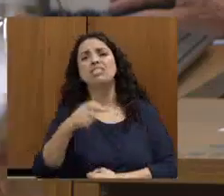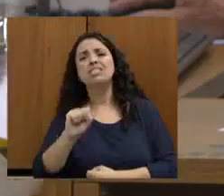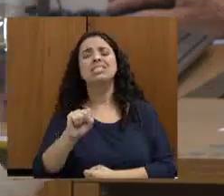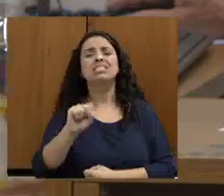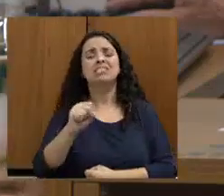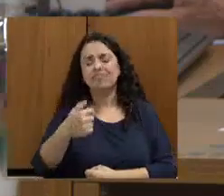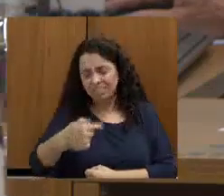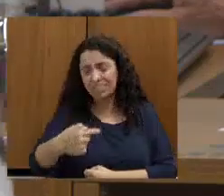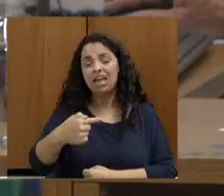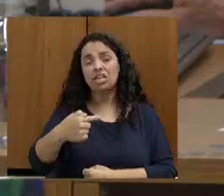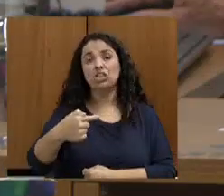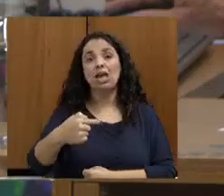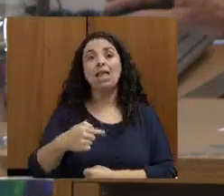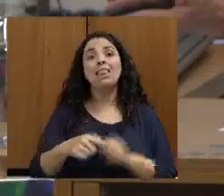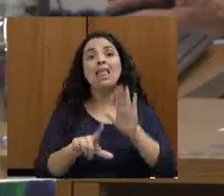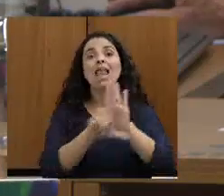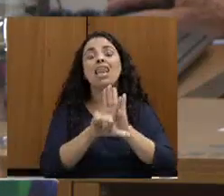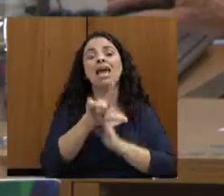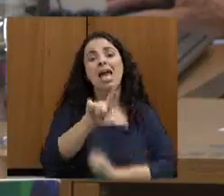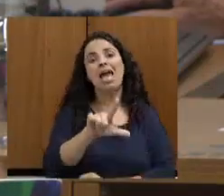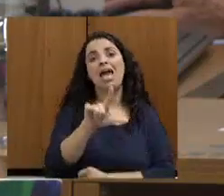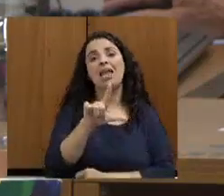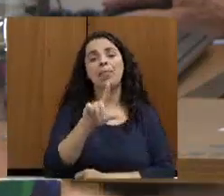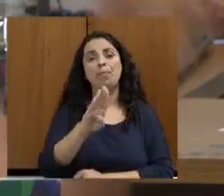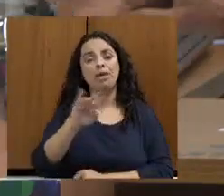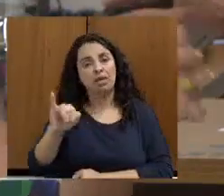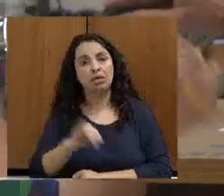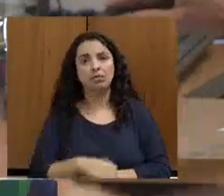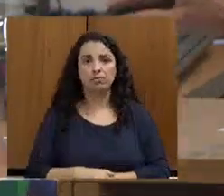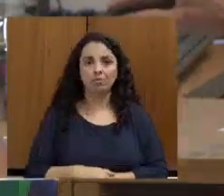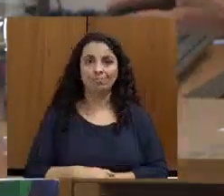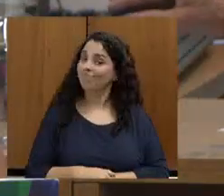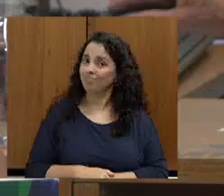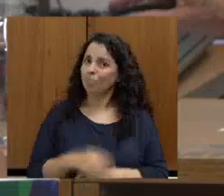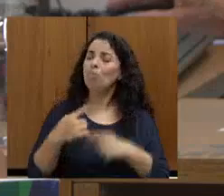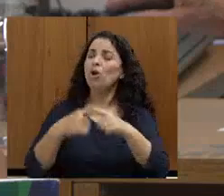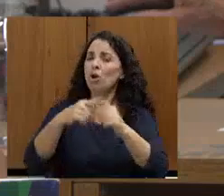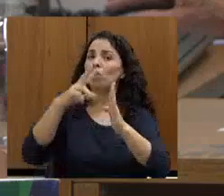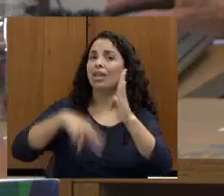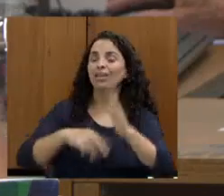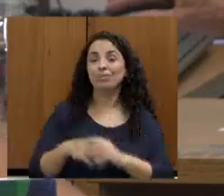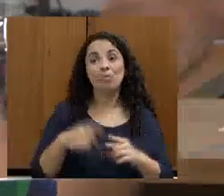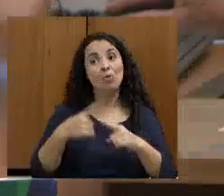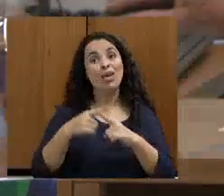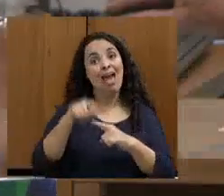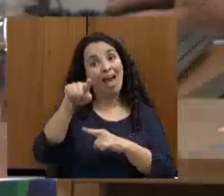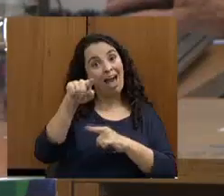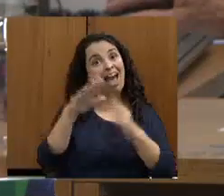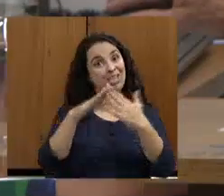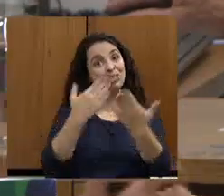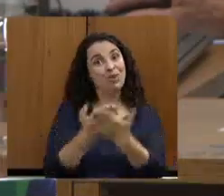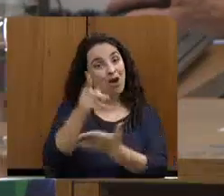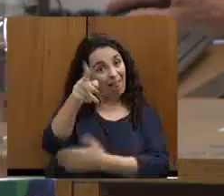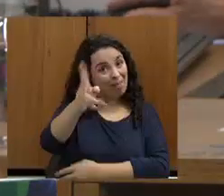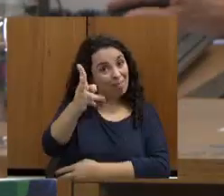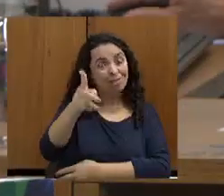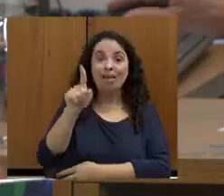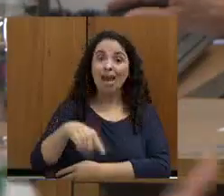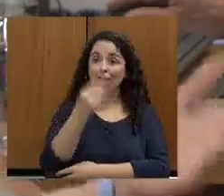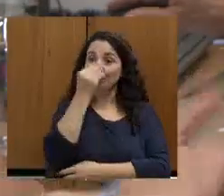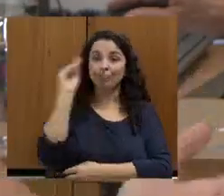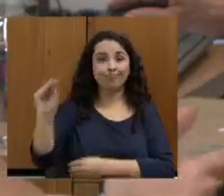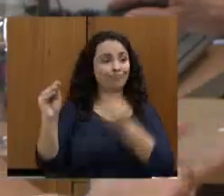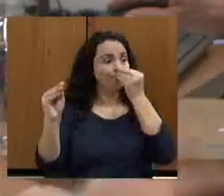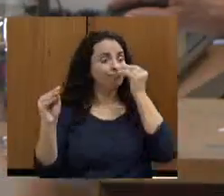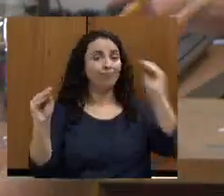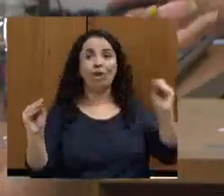Inclusão? Para que vocês tenham ciência que essa escola negligenciou dois alunos. Eu não estou aqui para falar de processo, mas eu